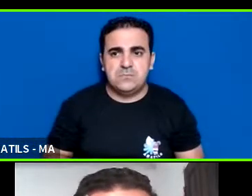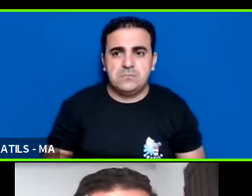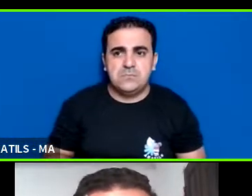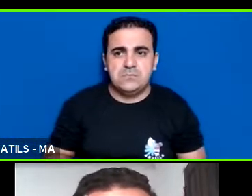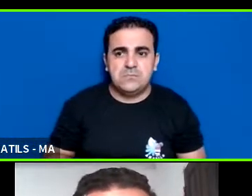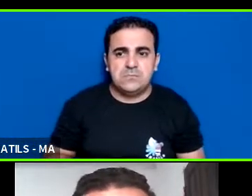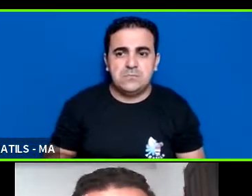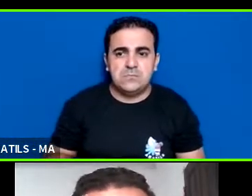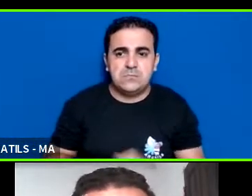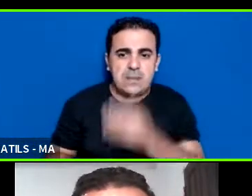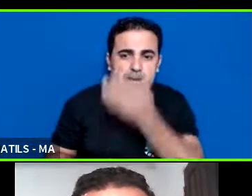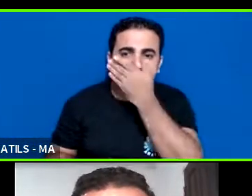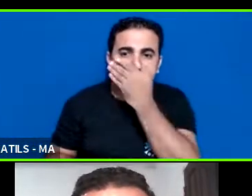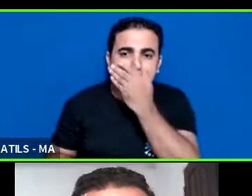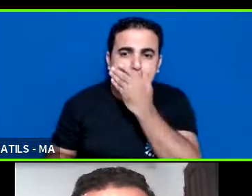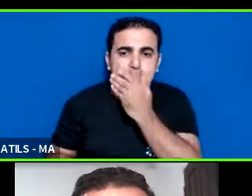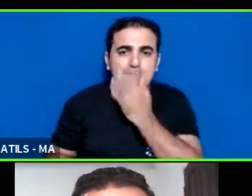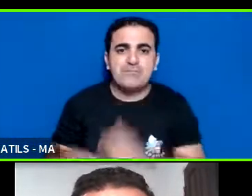oi